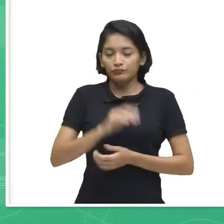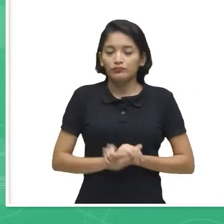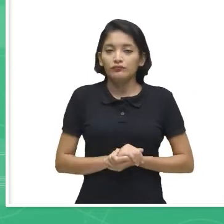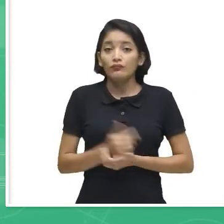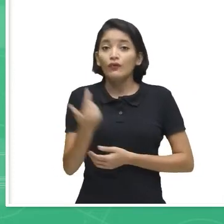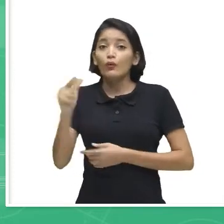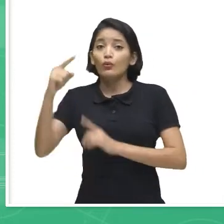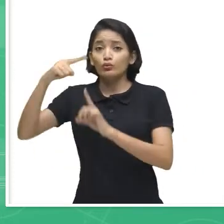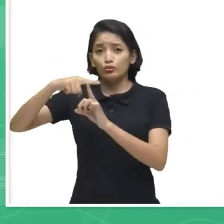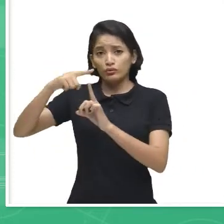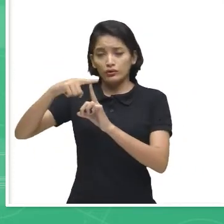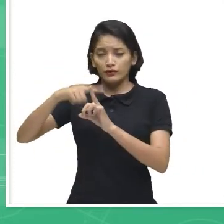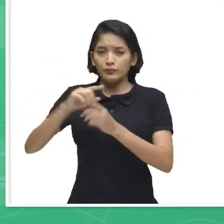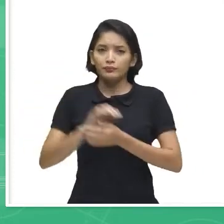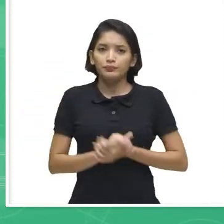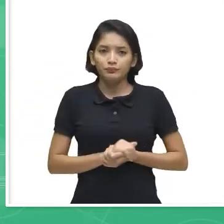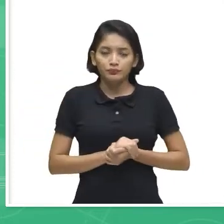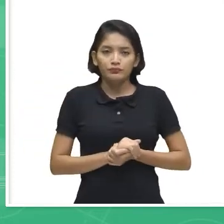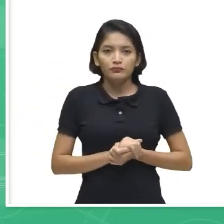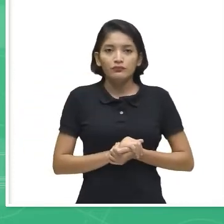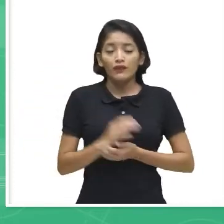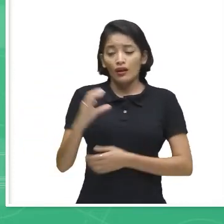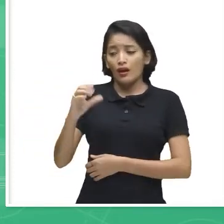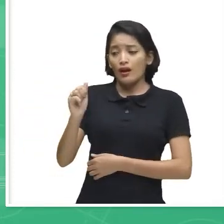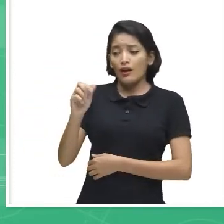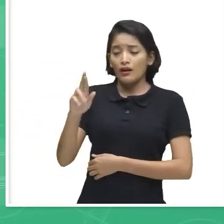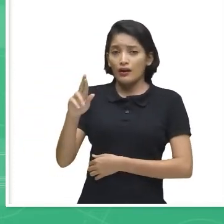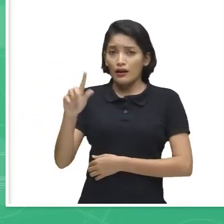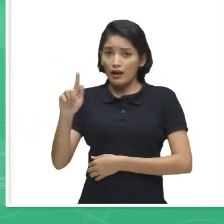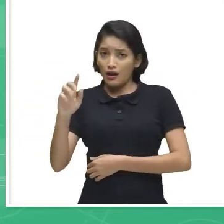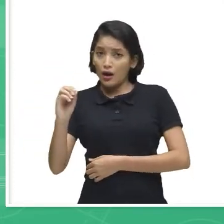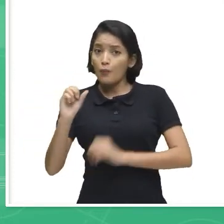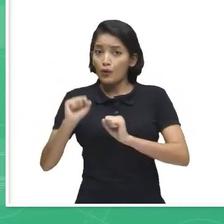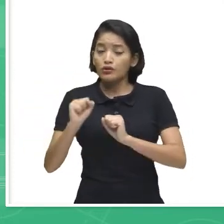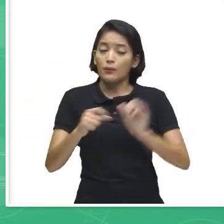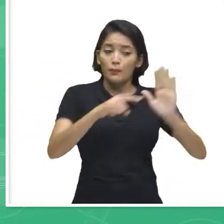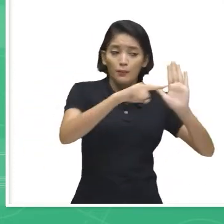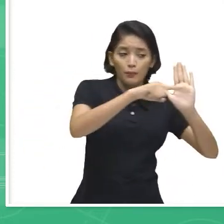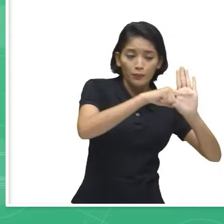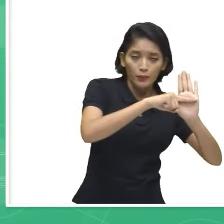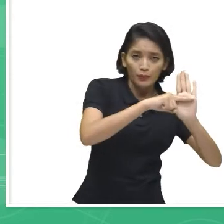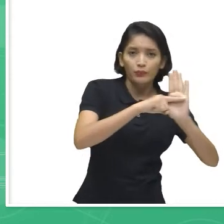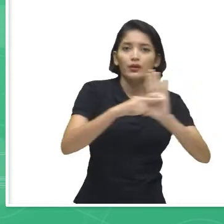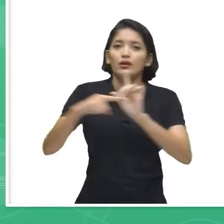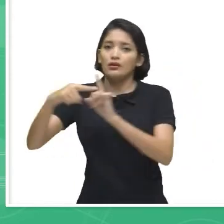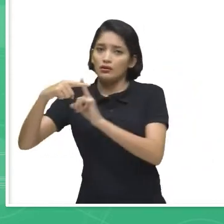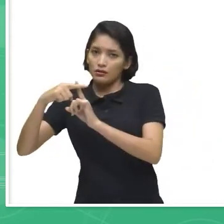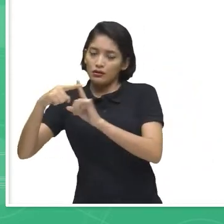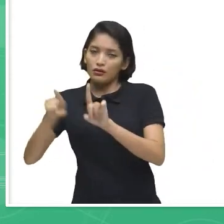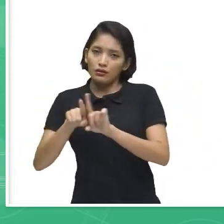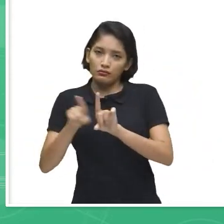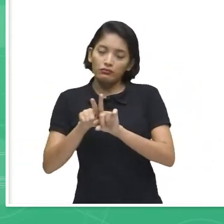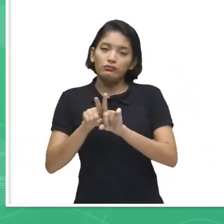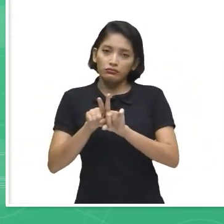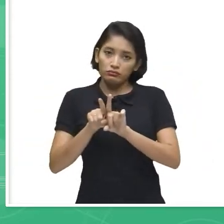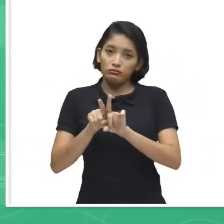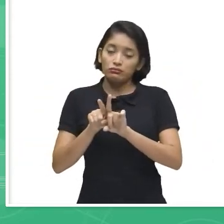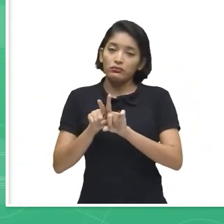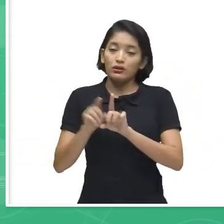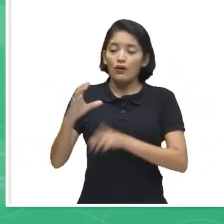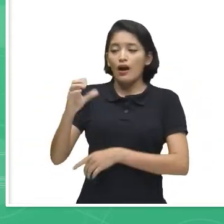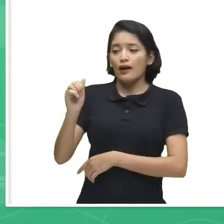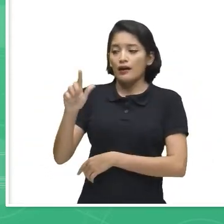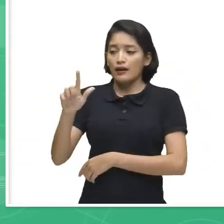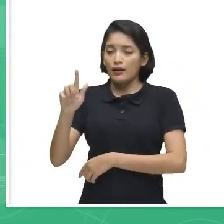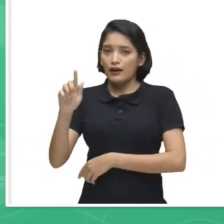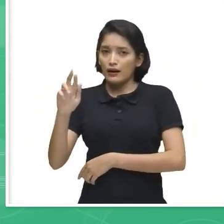detalhe, aquela carga geradora ela pode ser positiva ou negativa, o que vai deixar o potencial elétrico positivo ou